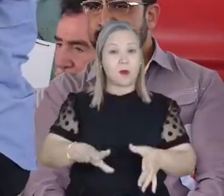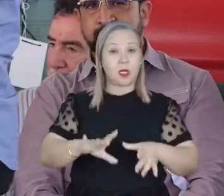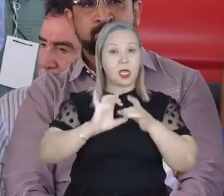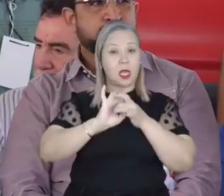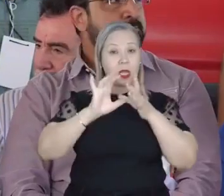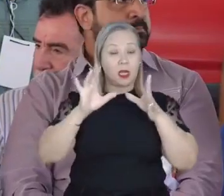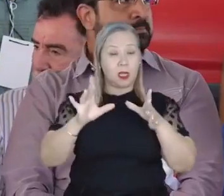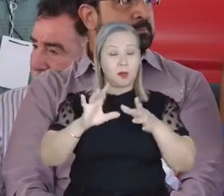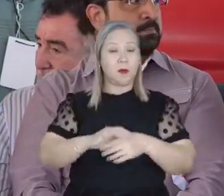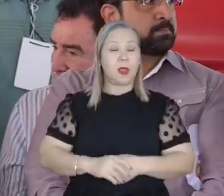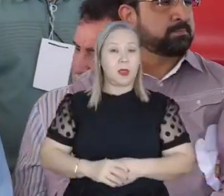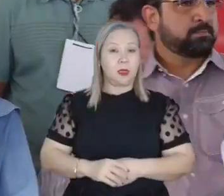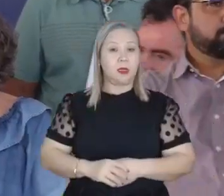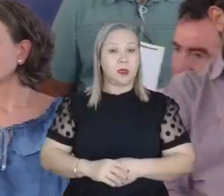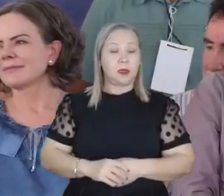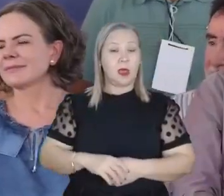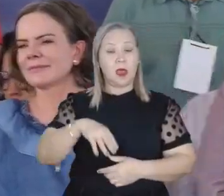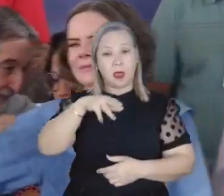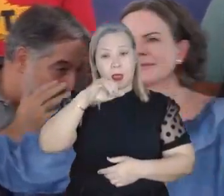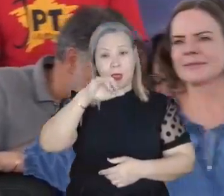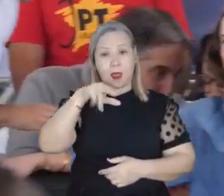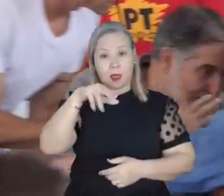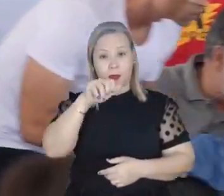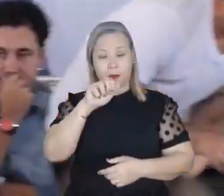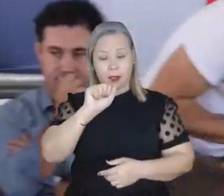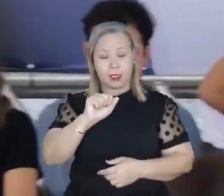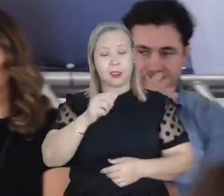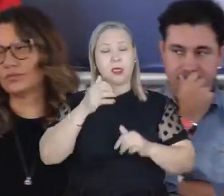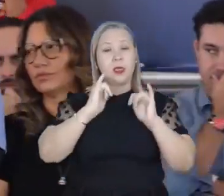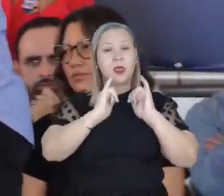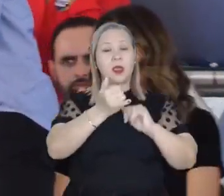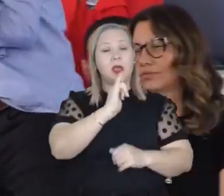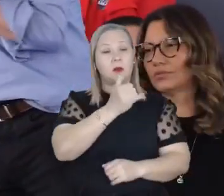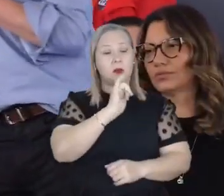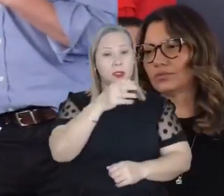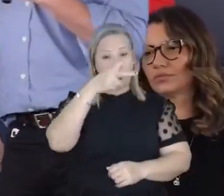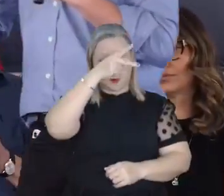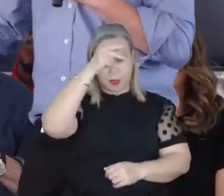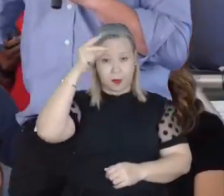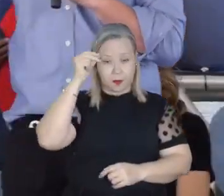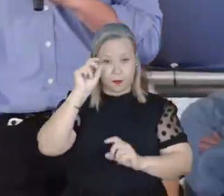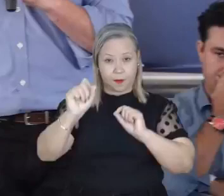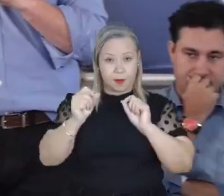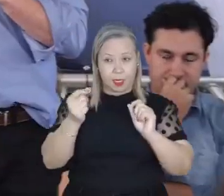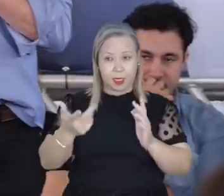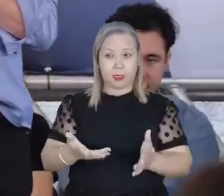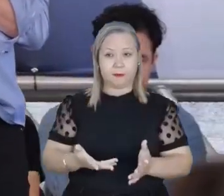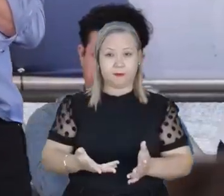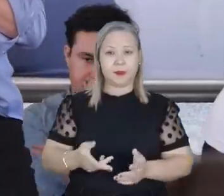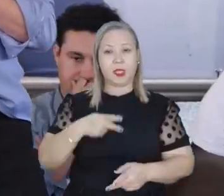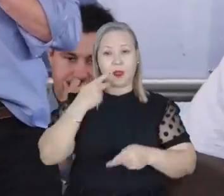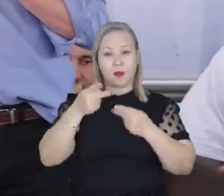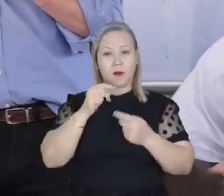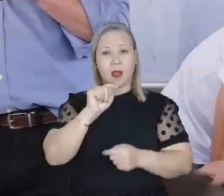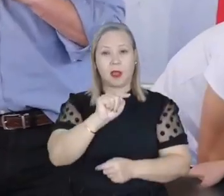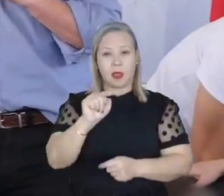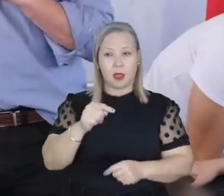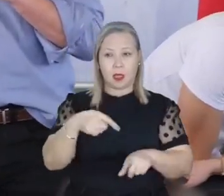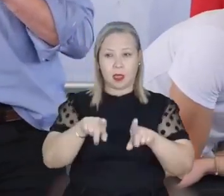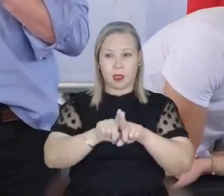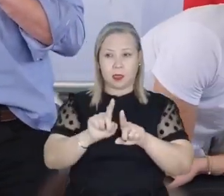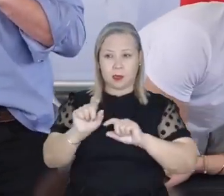eu quero dizer para a prefeita: nós também não podemos permitir, prefeita, que o contorno